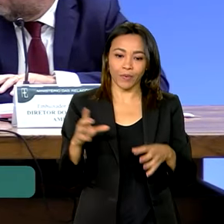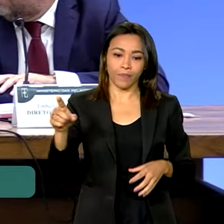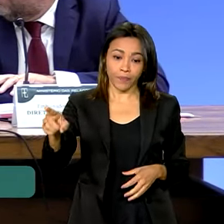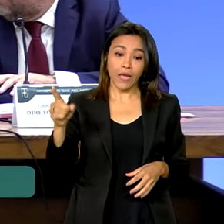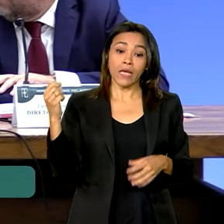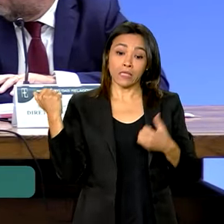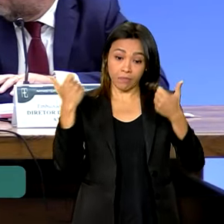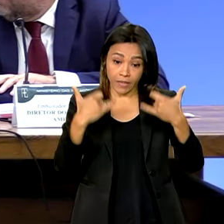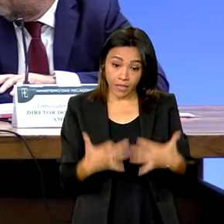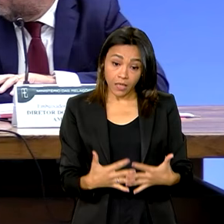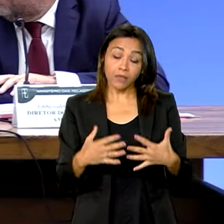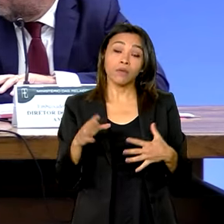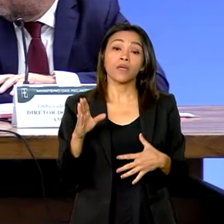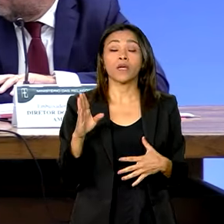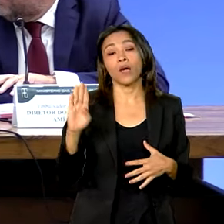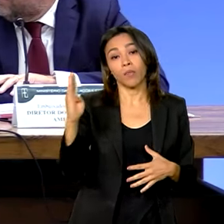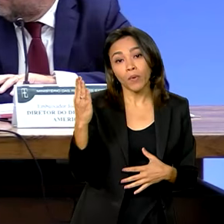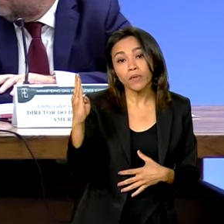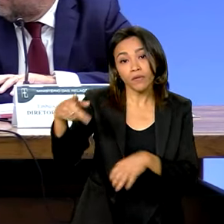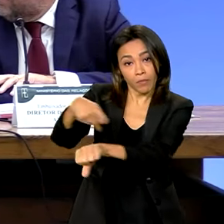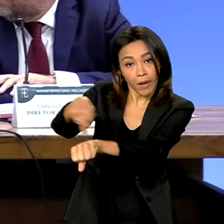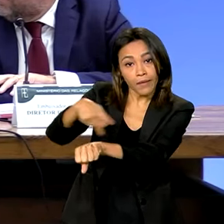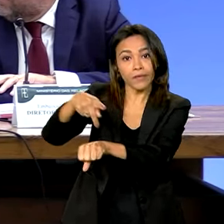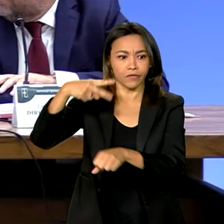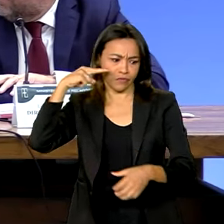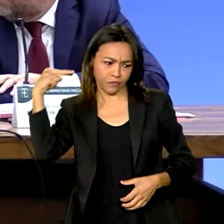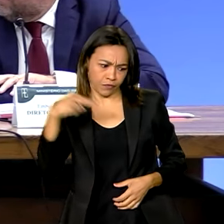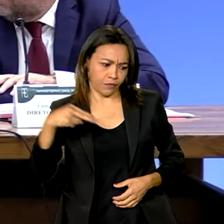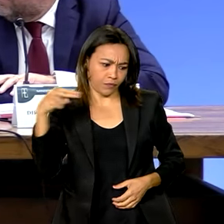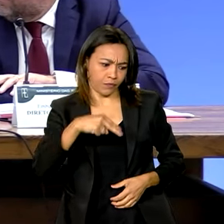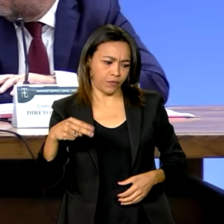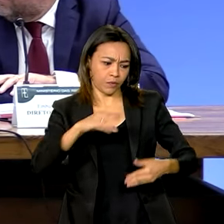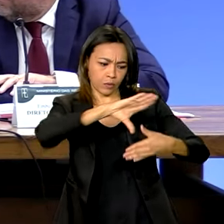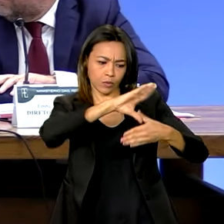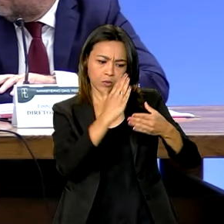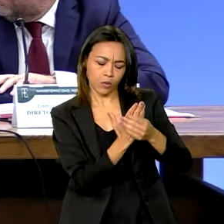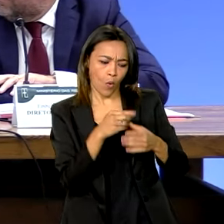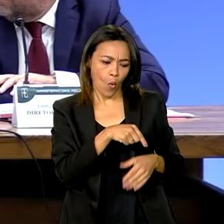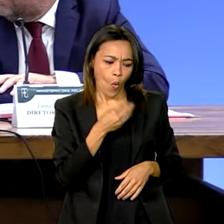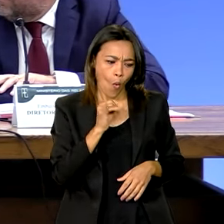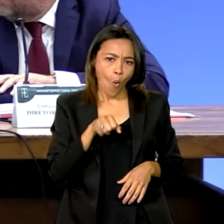deram conta de que o Mercosul realmente é uma oportunidade para